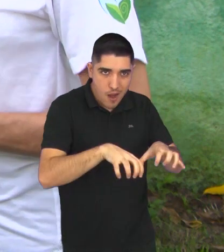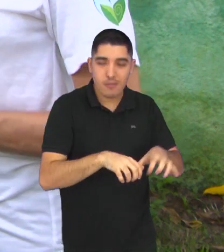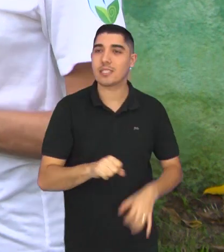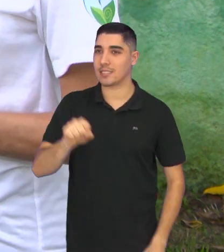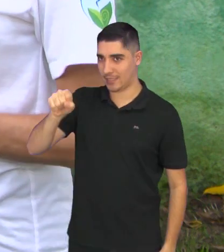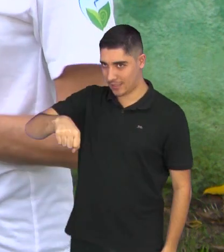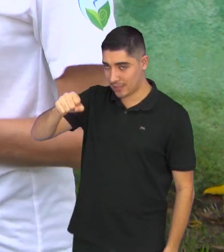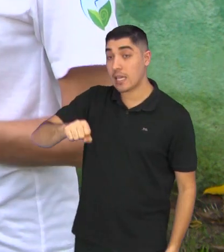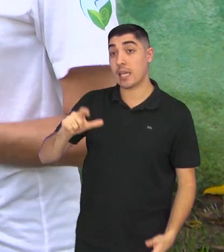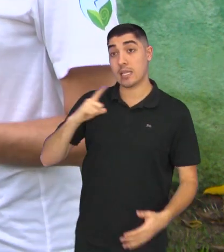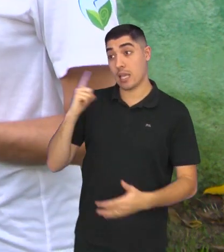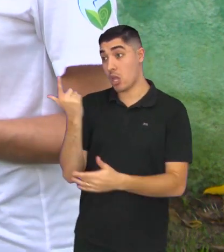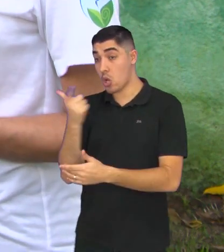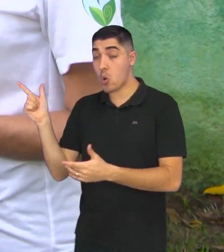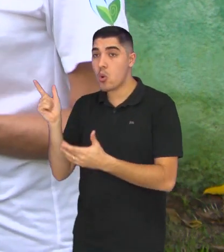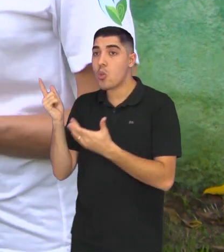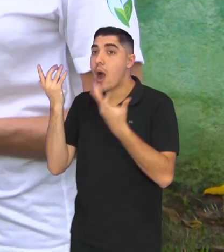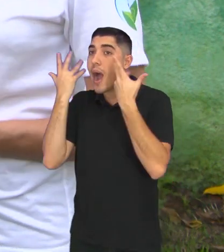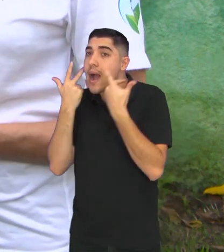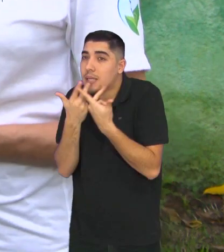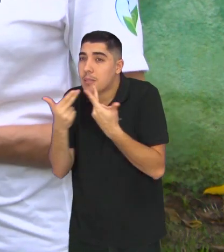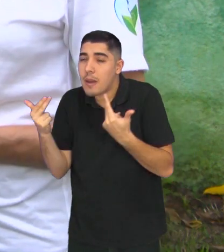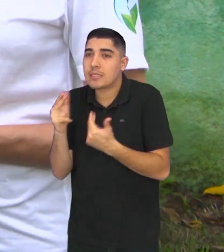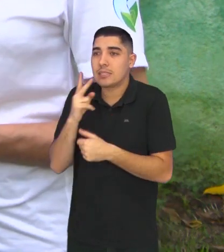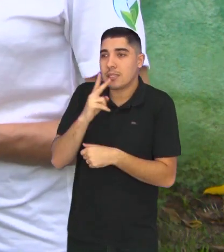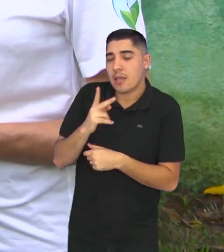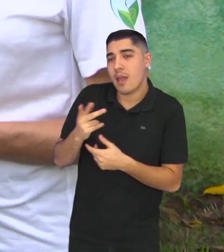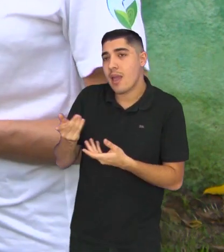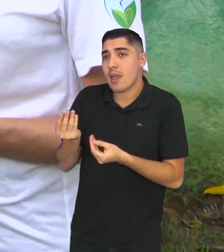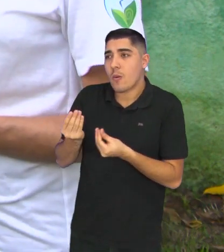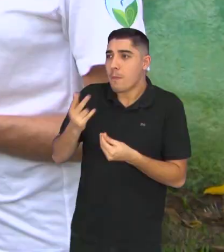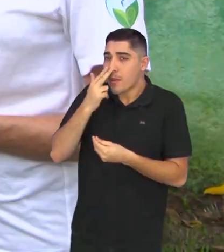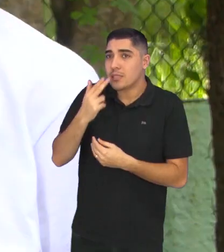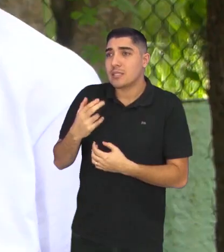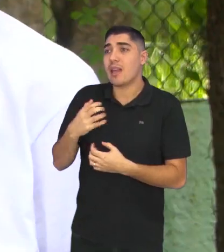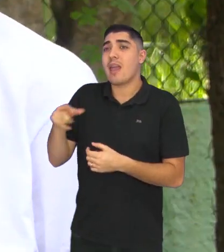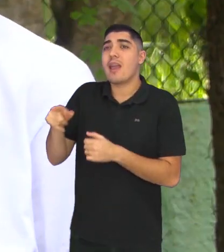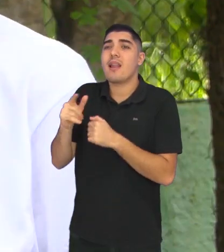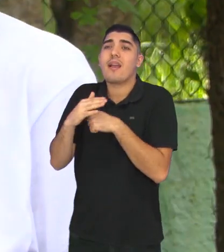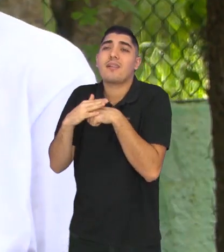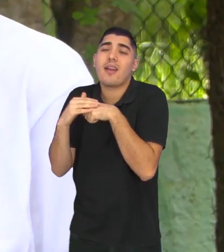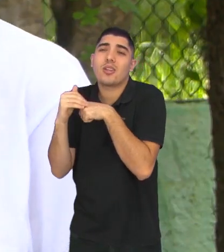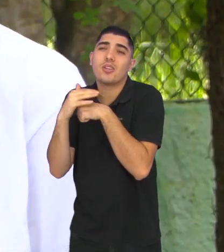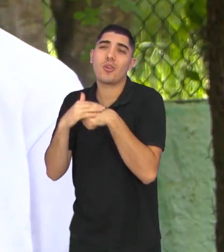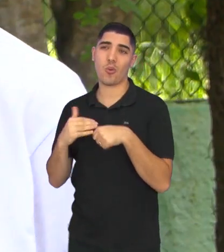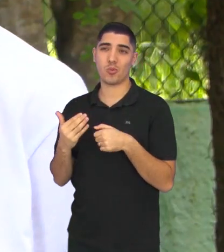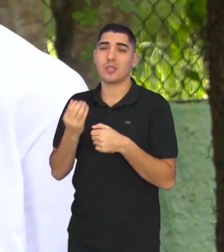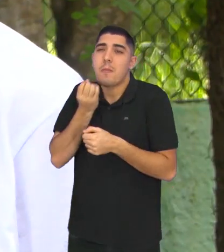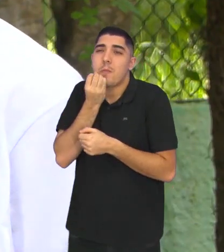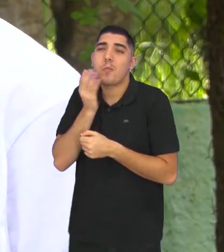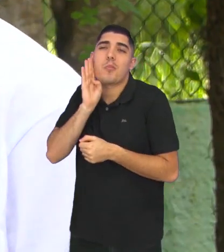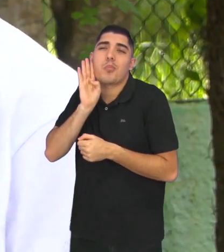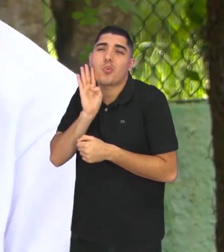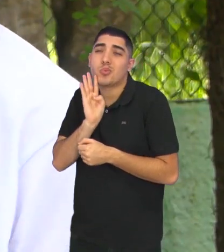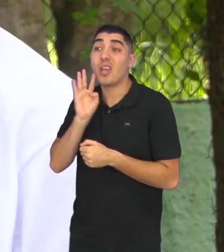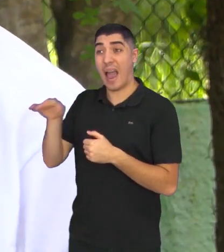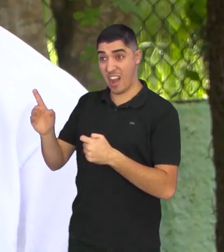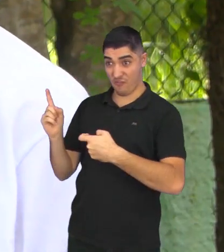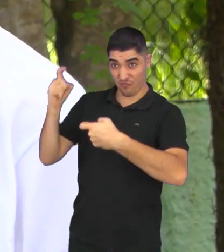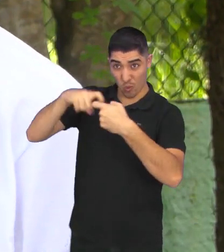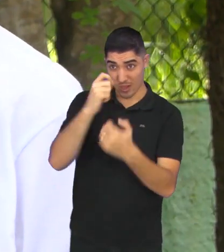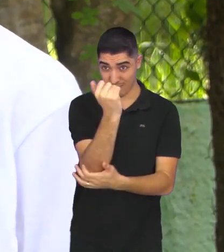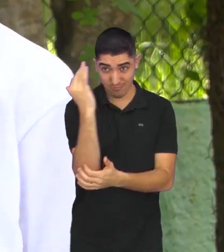Entendi. E temos animais muito imprintados. Então o animal, ele fica muito dócil e isso, para ele retornar